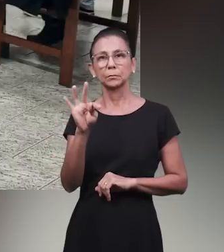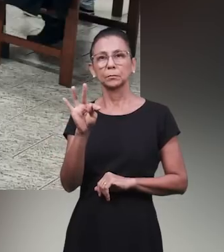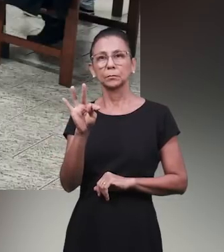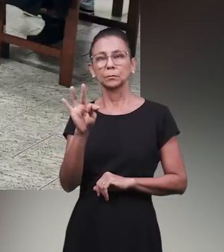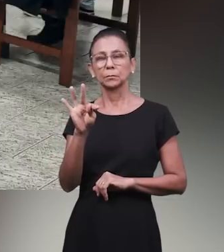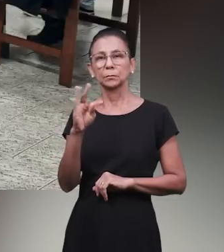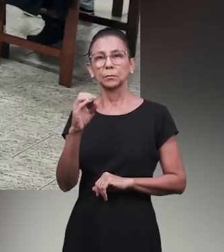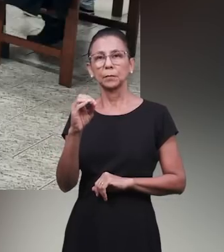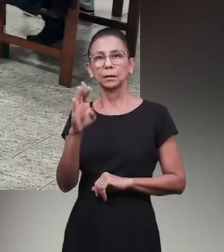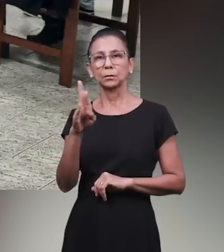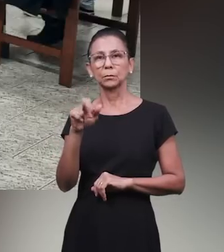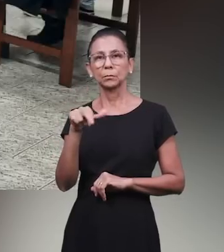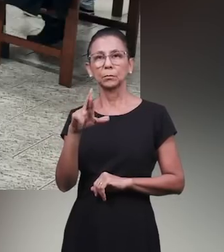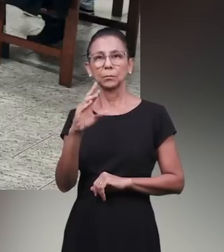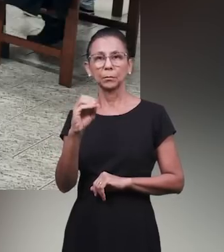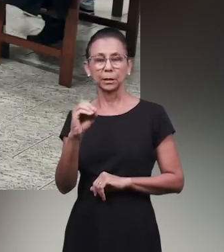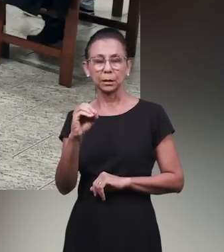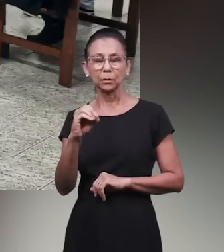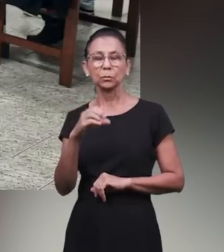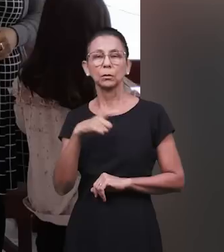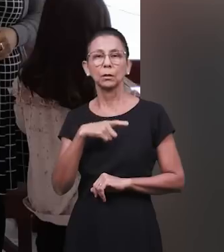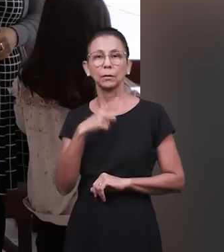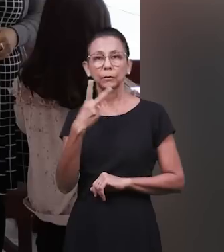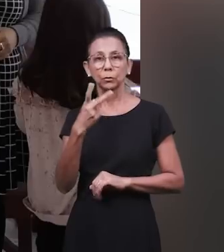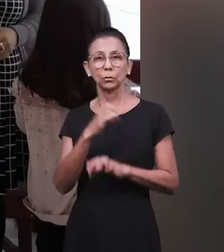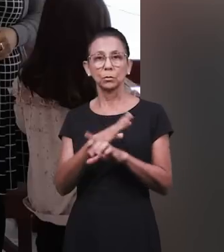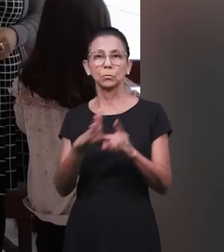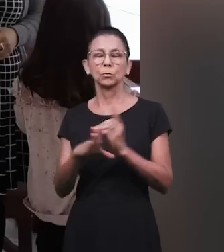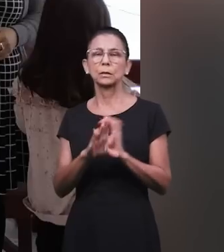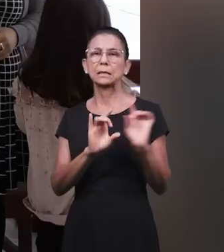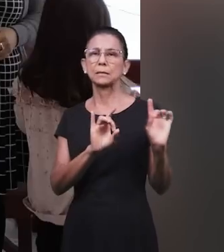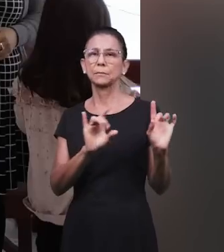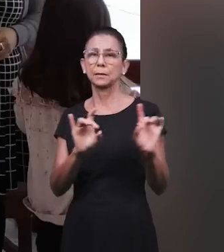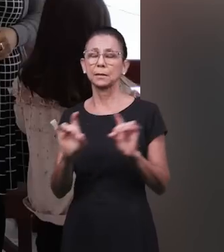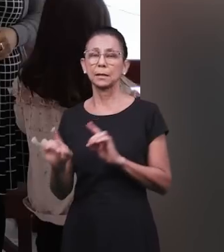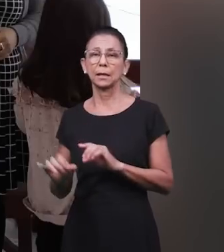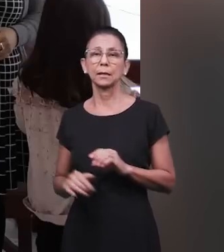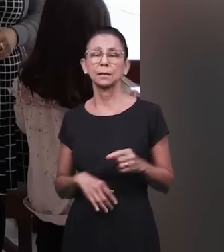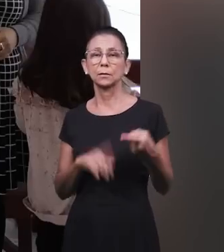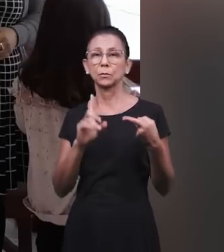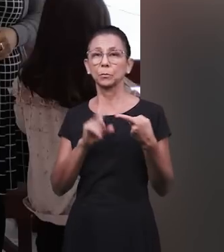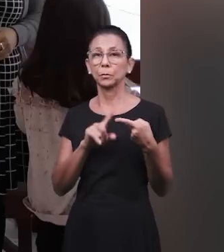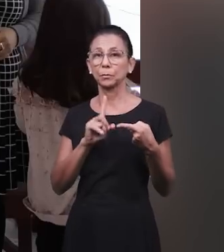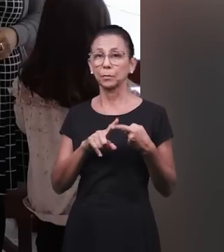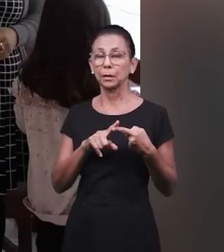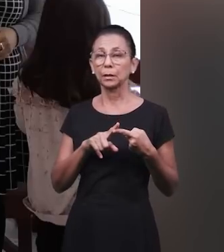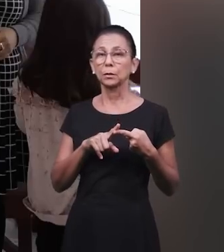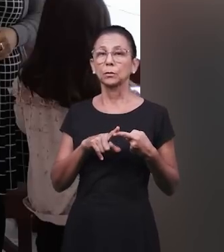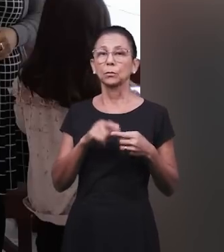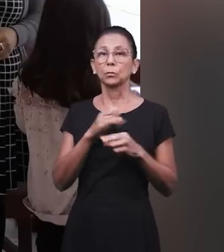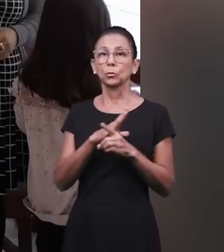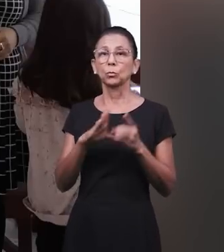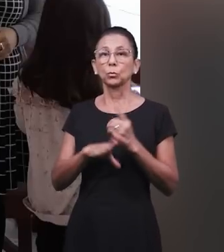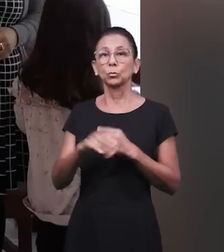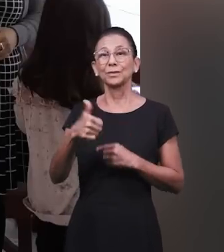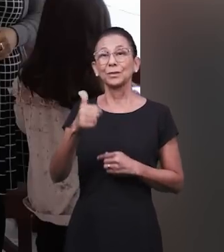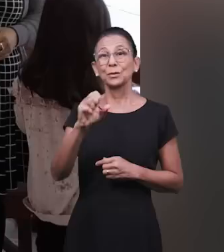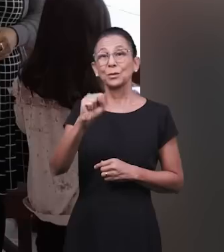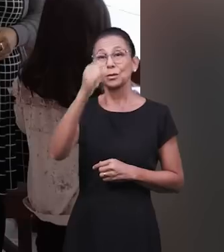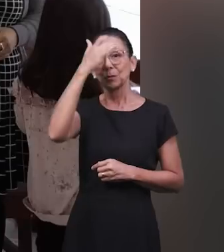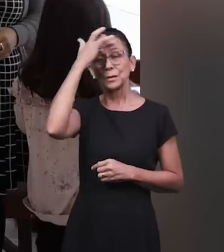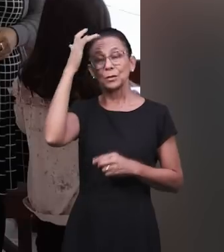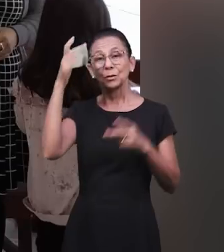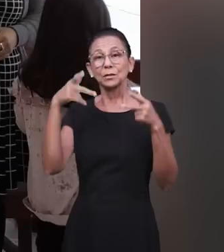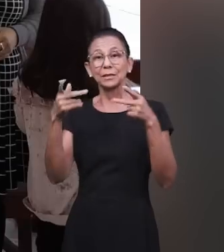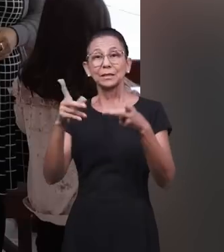nos informou que foi feito 2 cultos especiais nessa cidade. No primeiro culto tiveram presentes 18 visitantes,